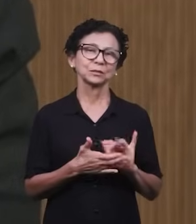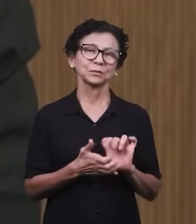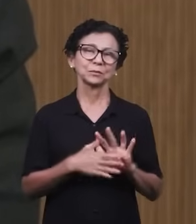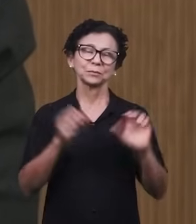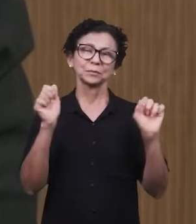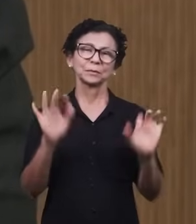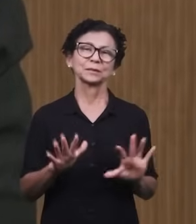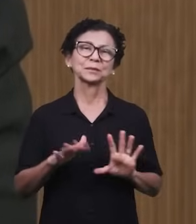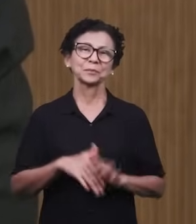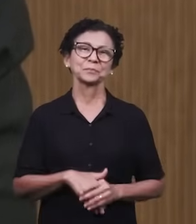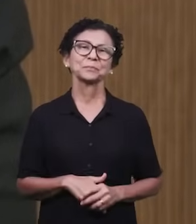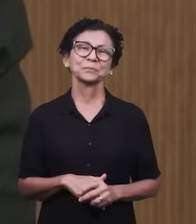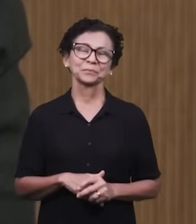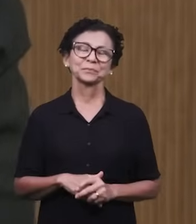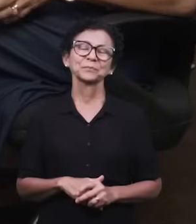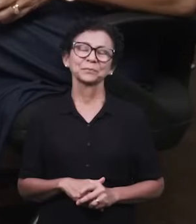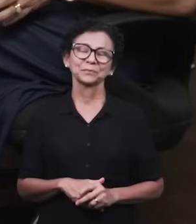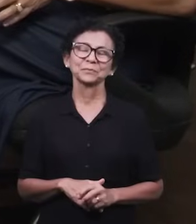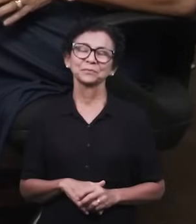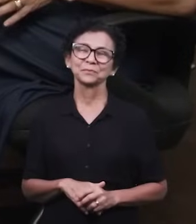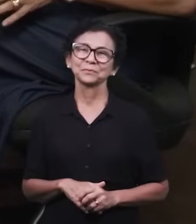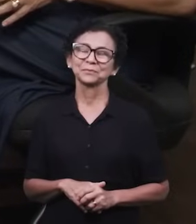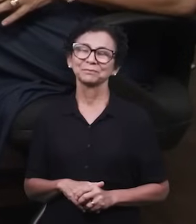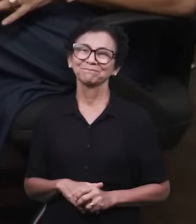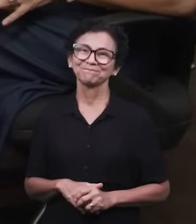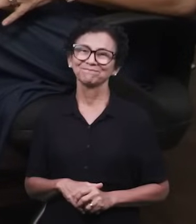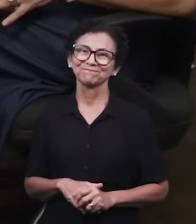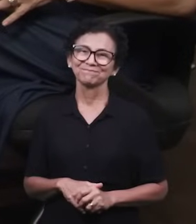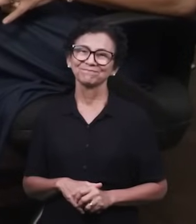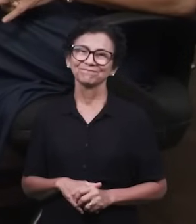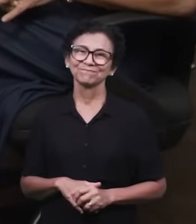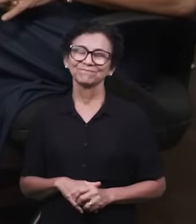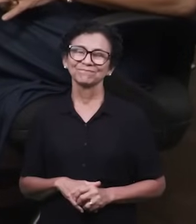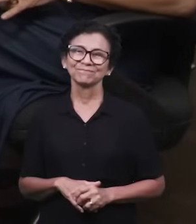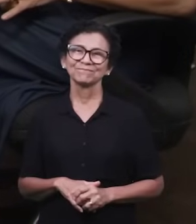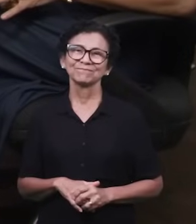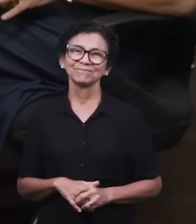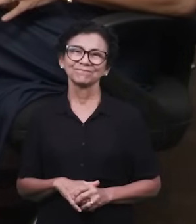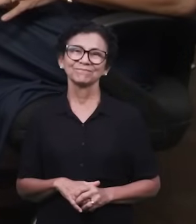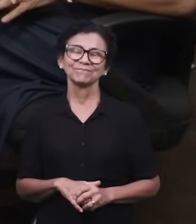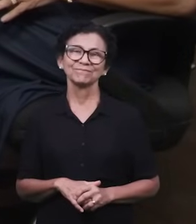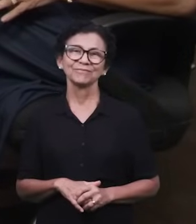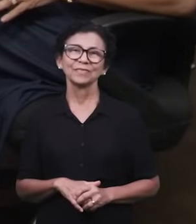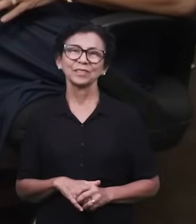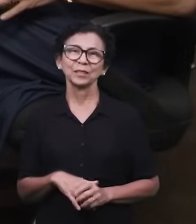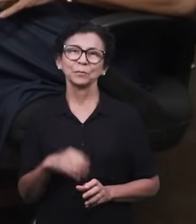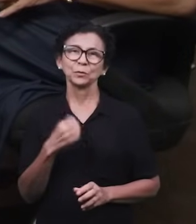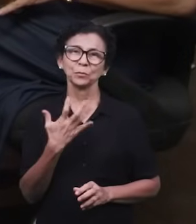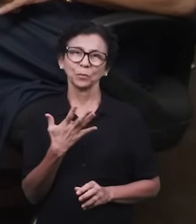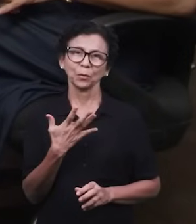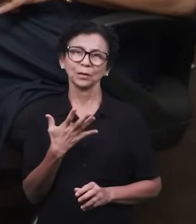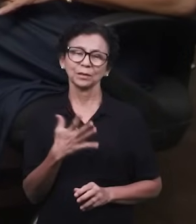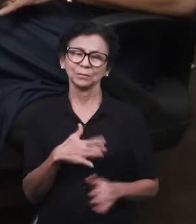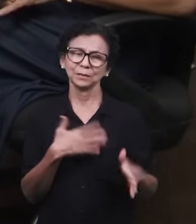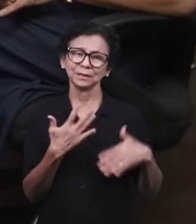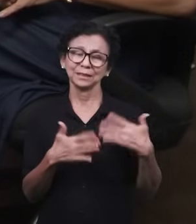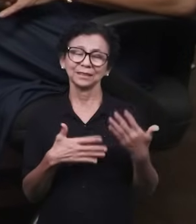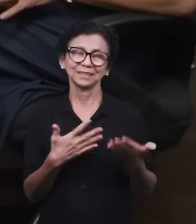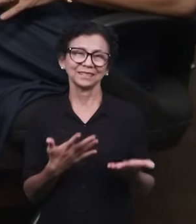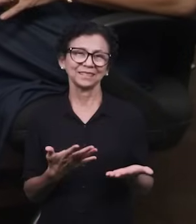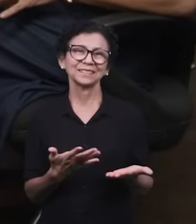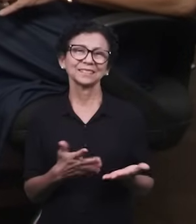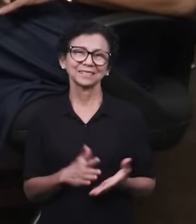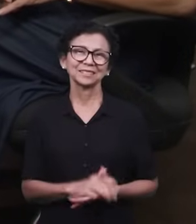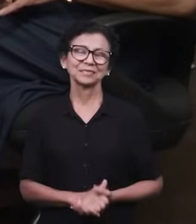o louvor na nossa vida é uma bênção. O louvor é uma bênção e isso traz sim um benefício para todos nós e uma alegria para o nosso coração,